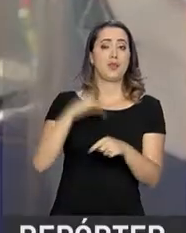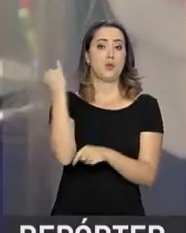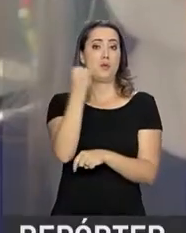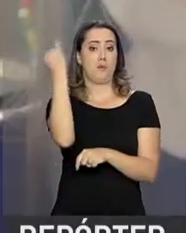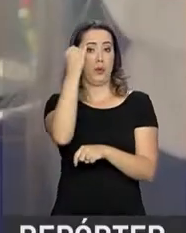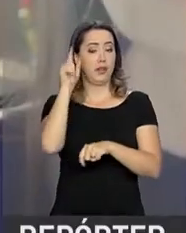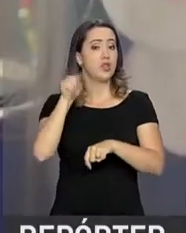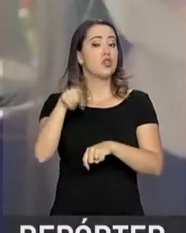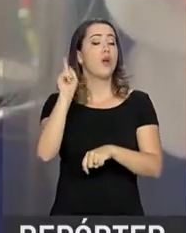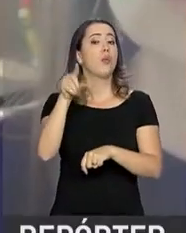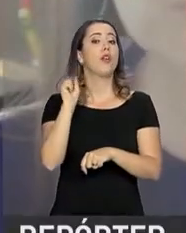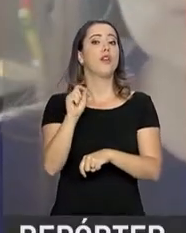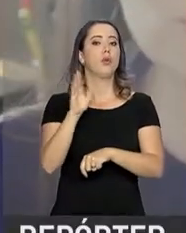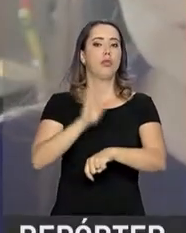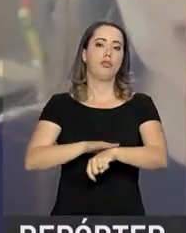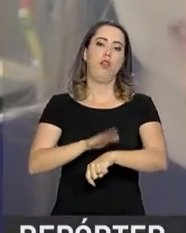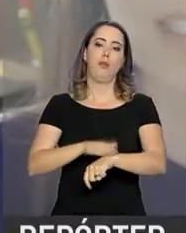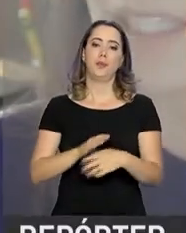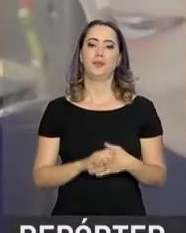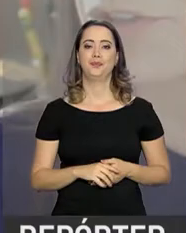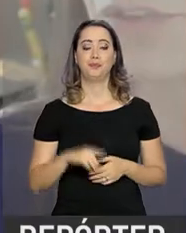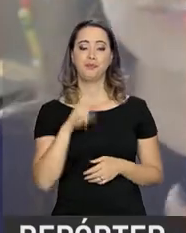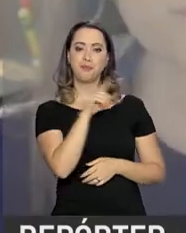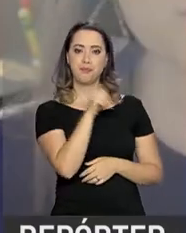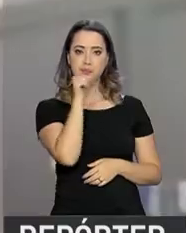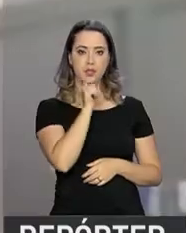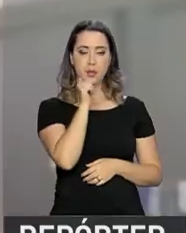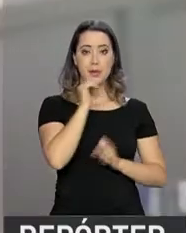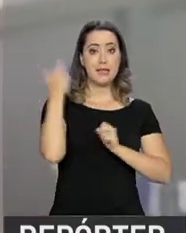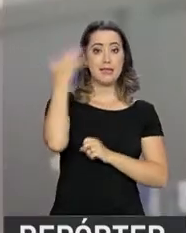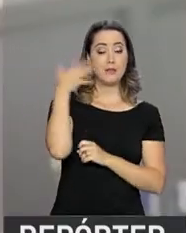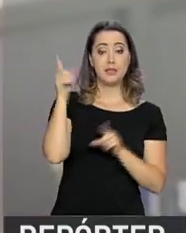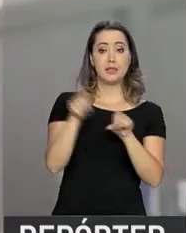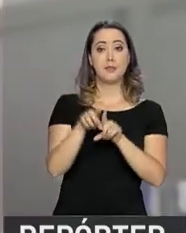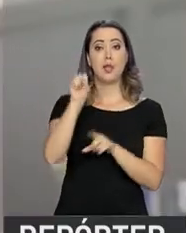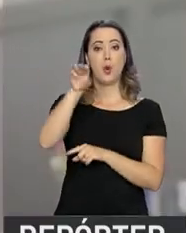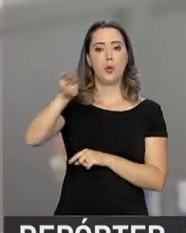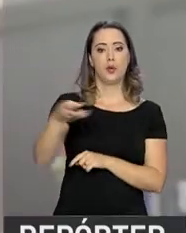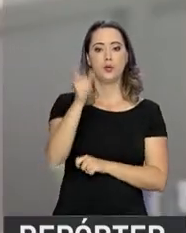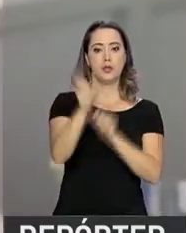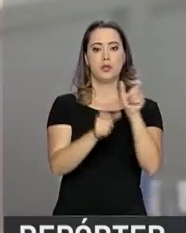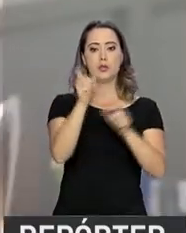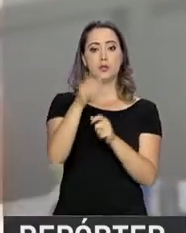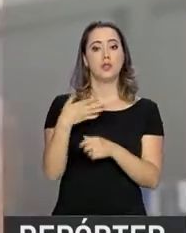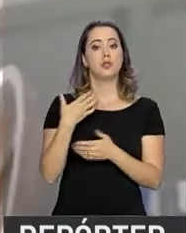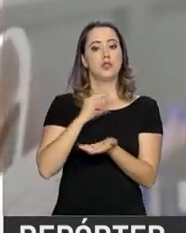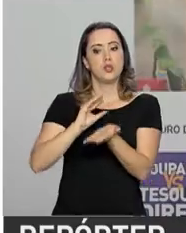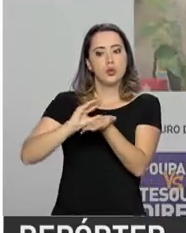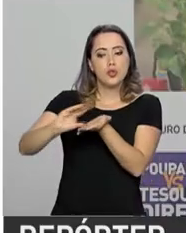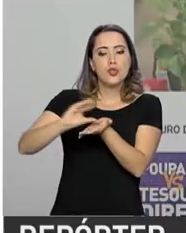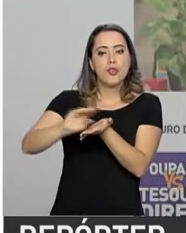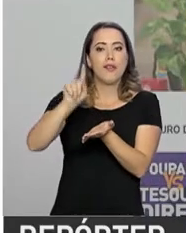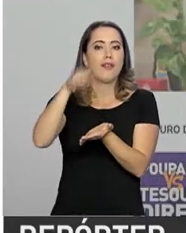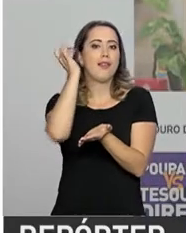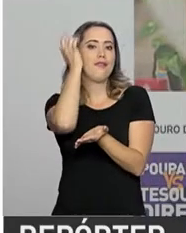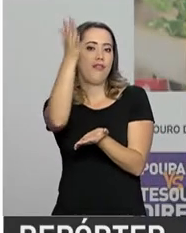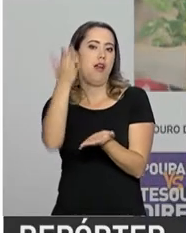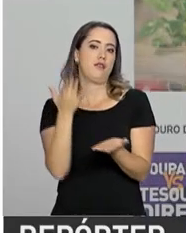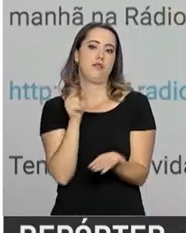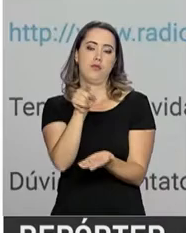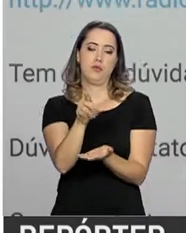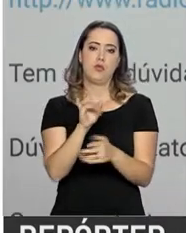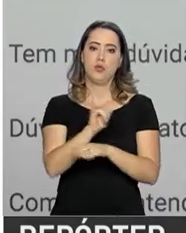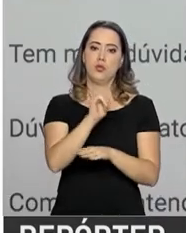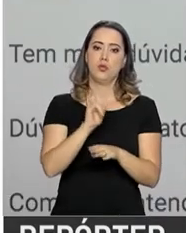Todo mês, Natália explica para cerca de 8 milhões de pessoas que investir não é um bicho de sete cabeças. Ela tem canal no